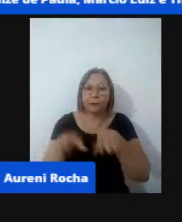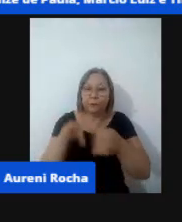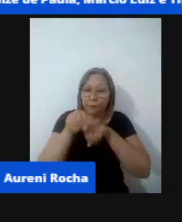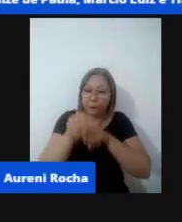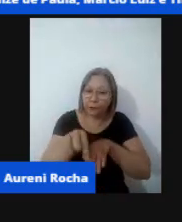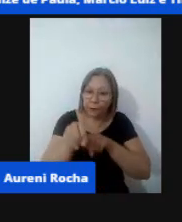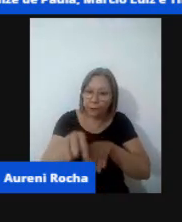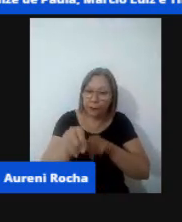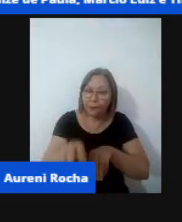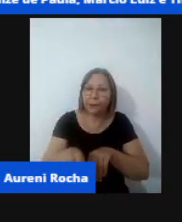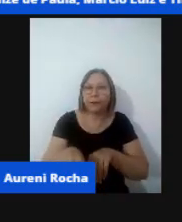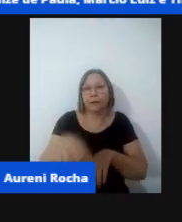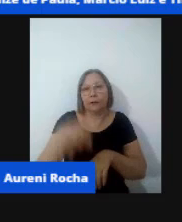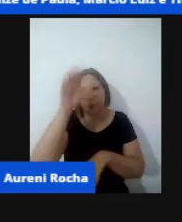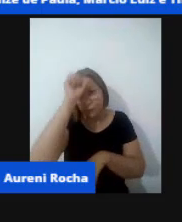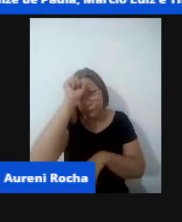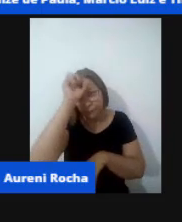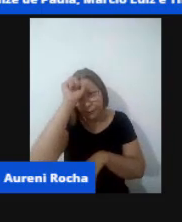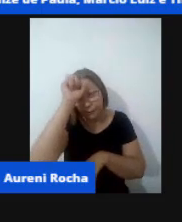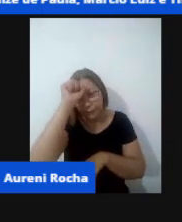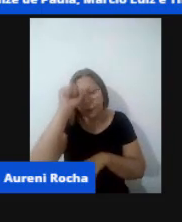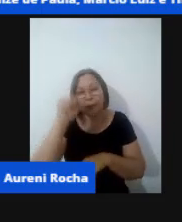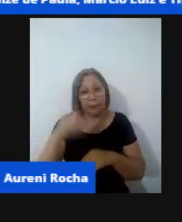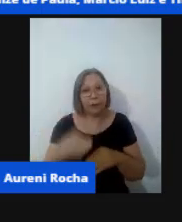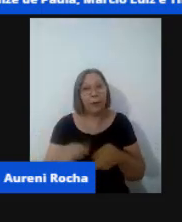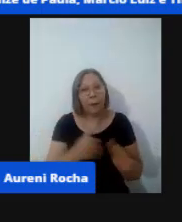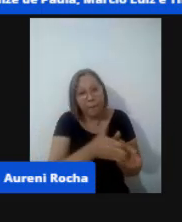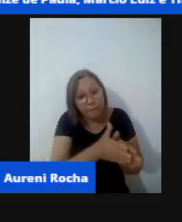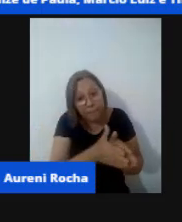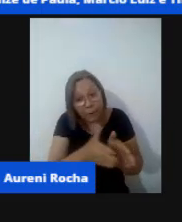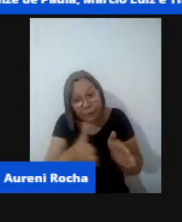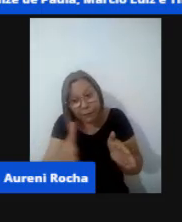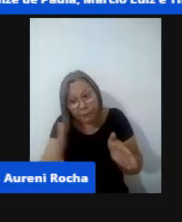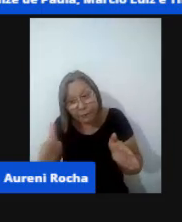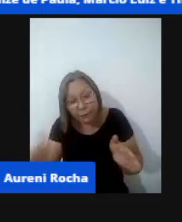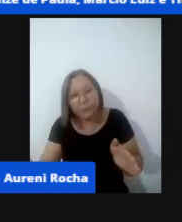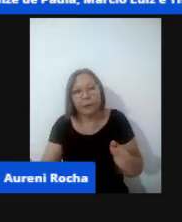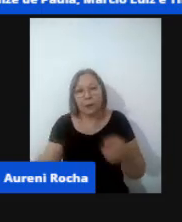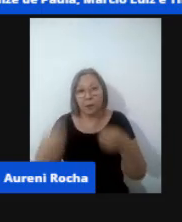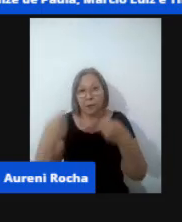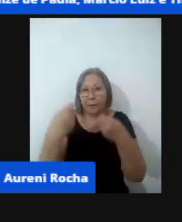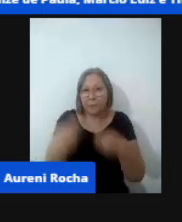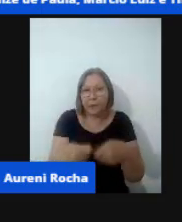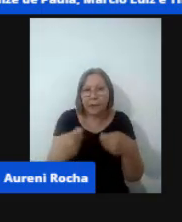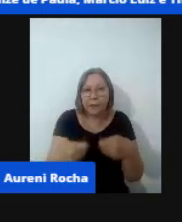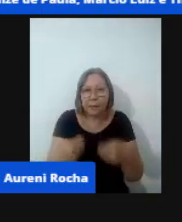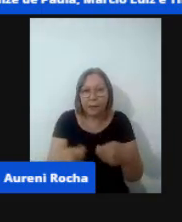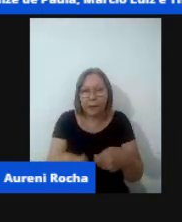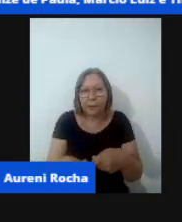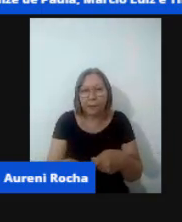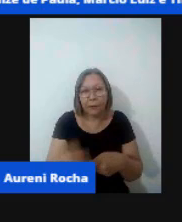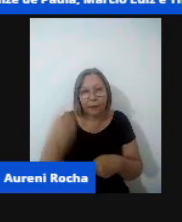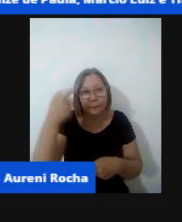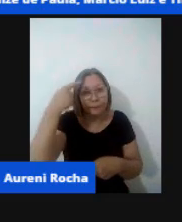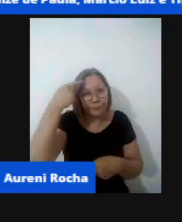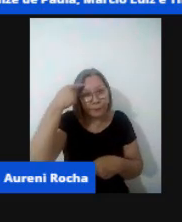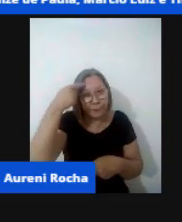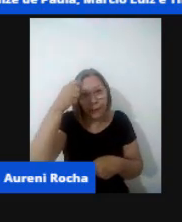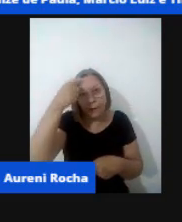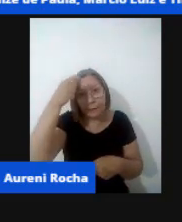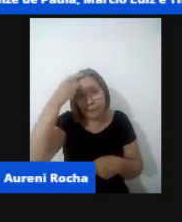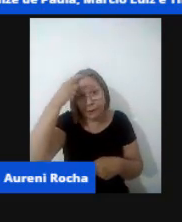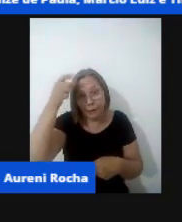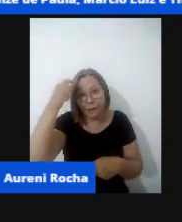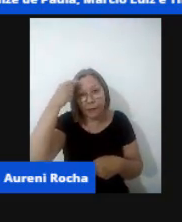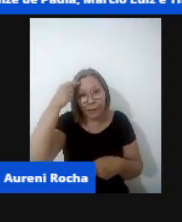um processo, como o próprio nome diz. E eu preciso estar ciente de que eu vou proporcionando a essa criança